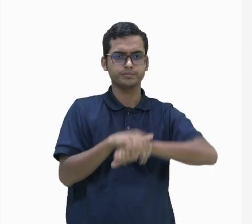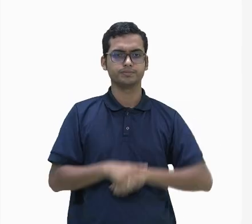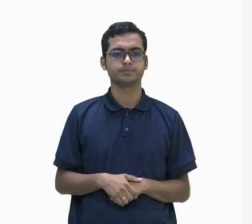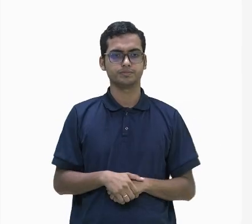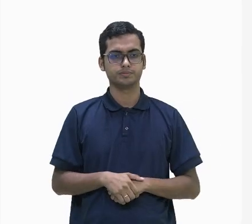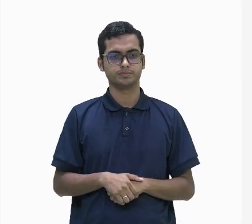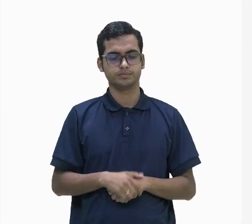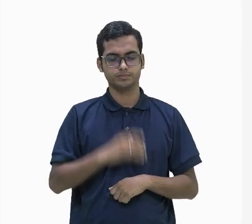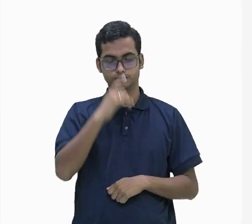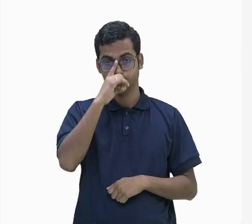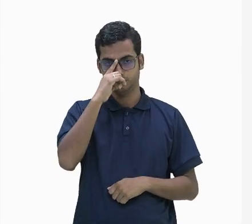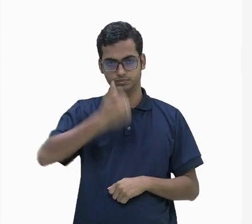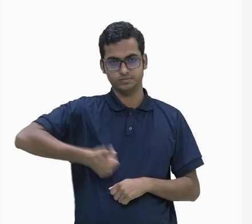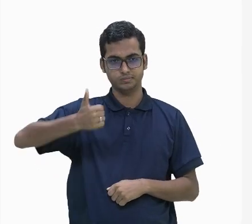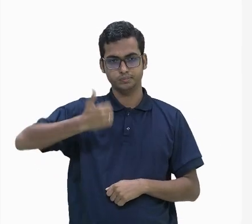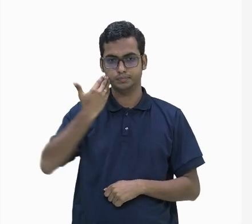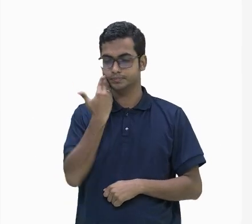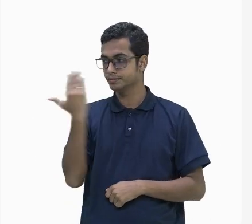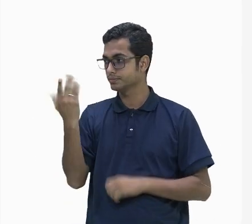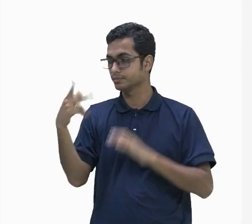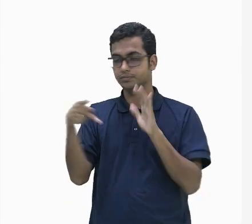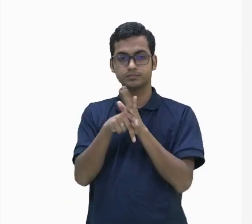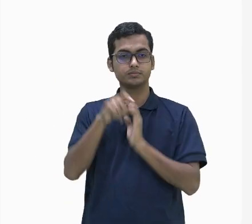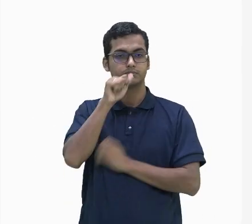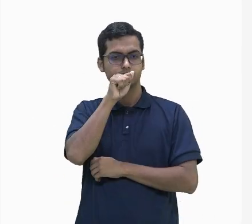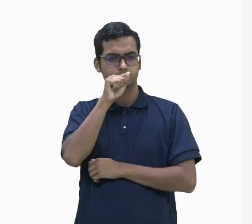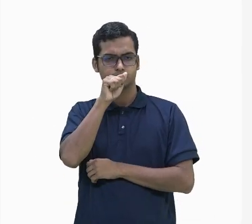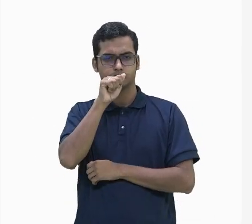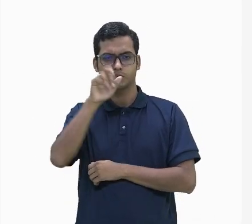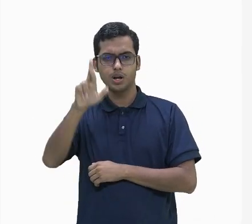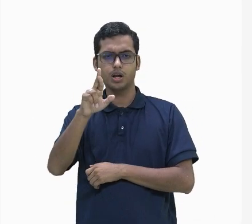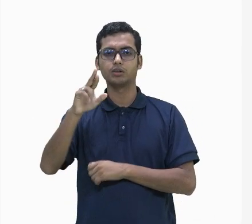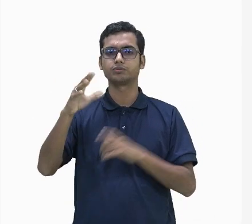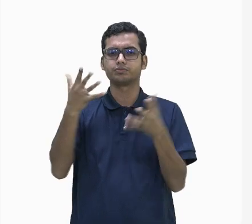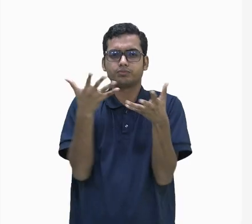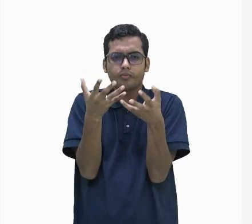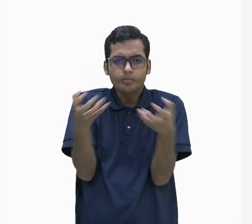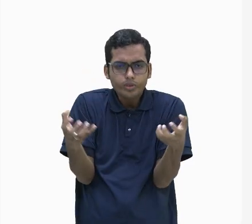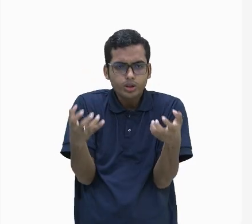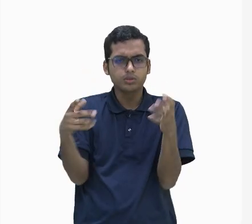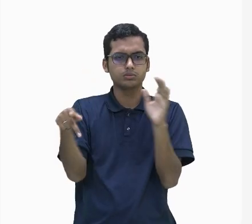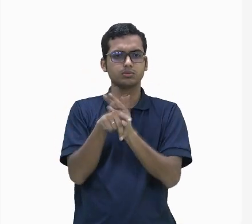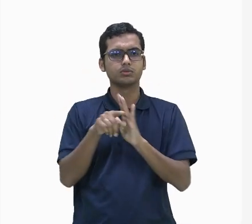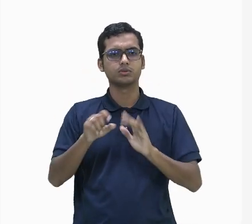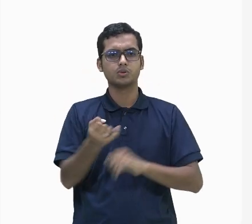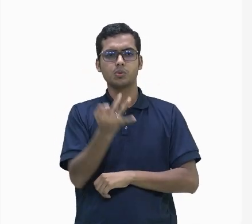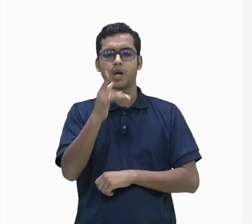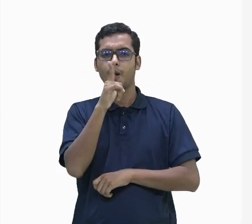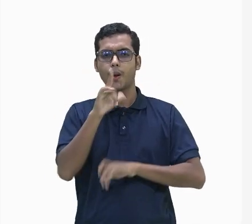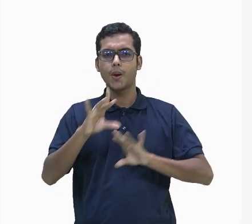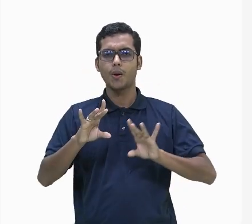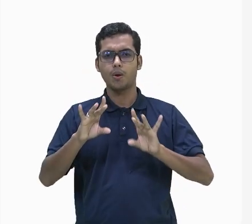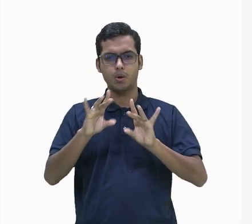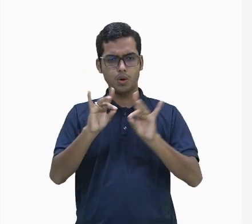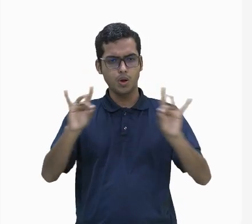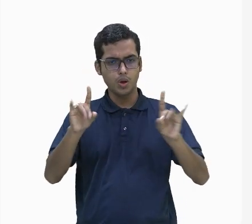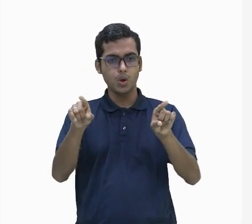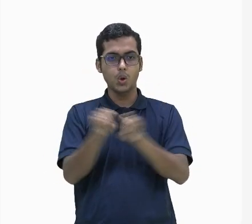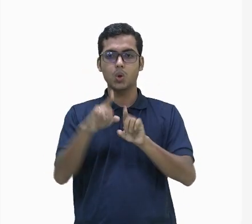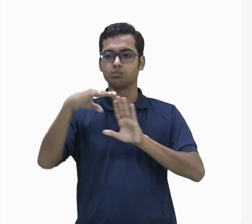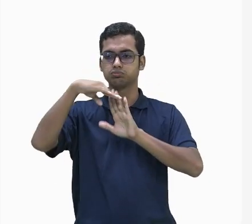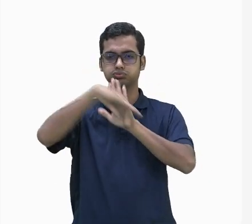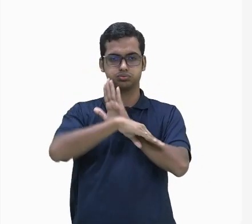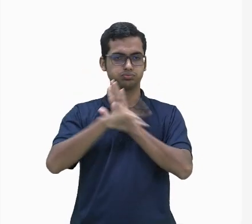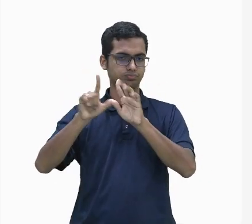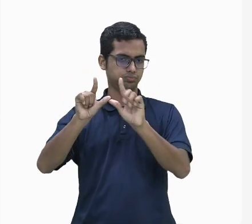na primeira matéria, nós temos o ar seco e o calor extremo reduzem a umidade a níveis críticos, né? Ou seja,